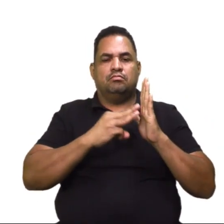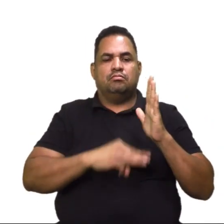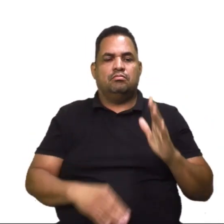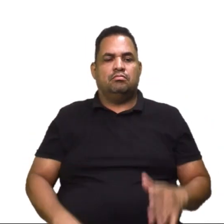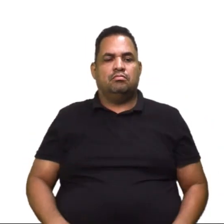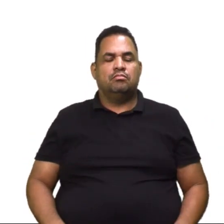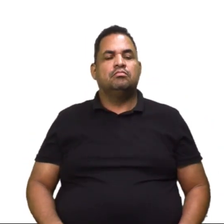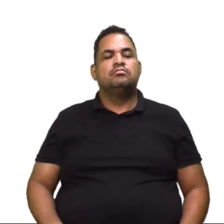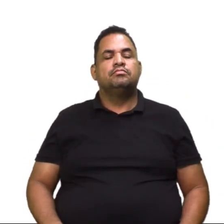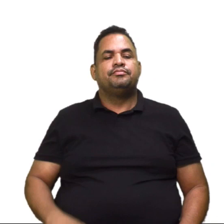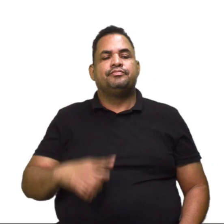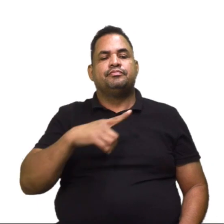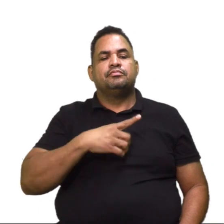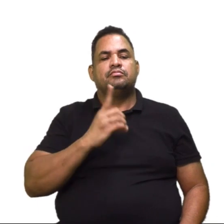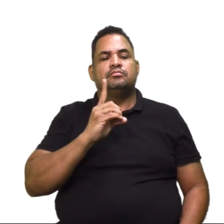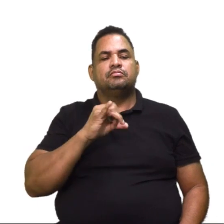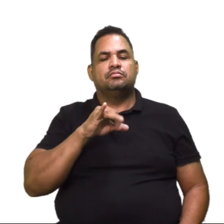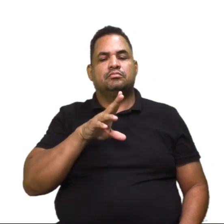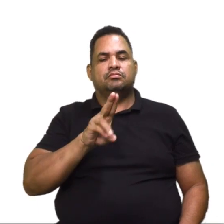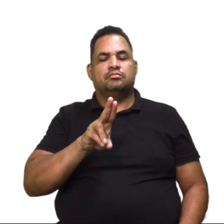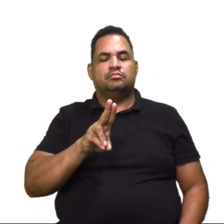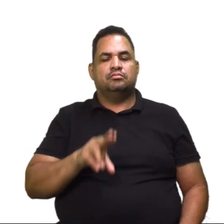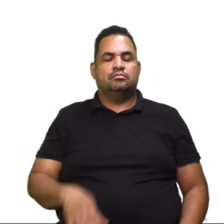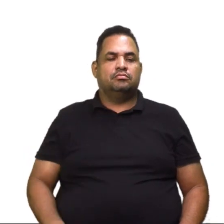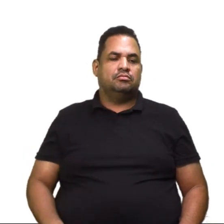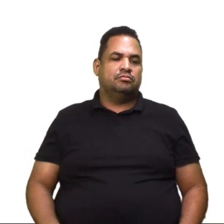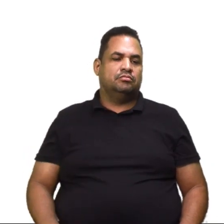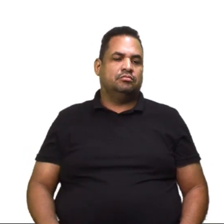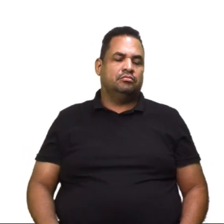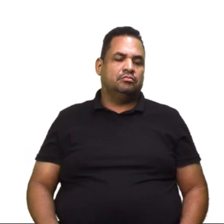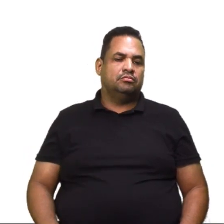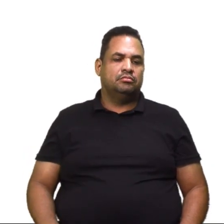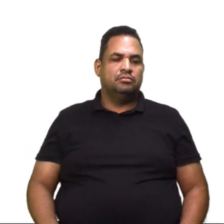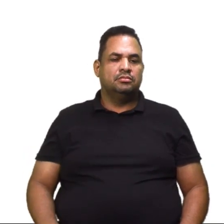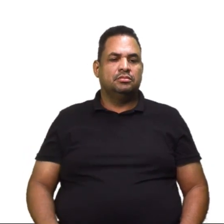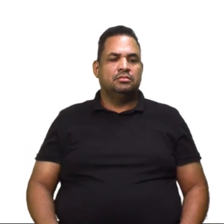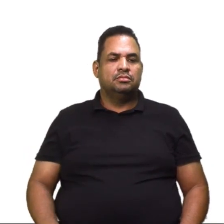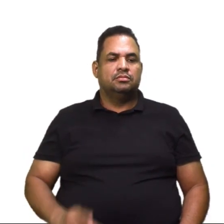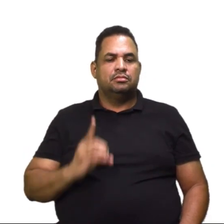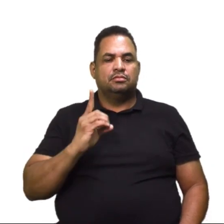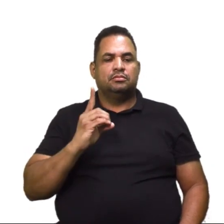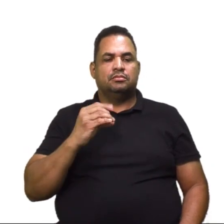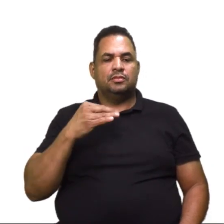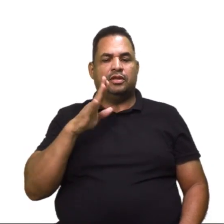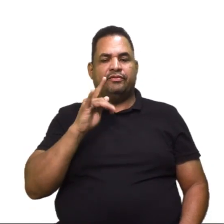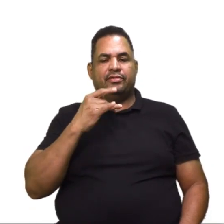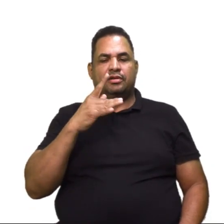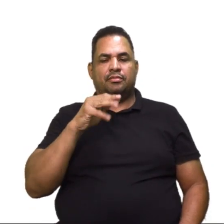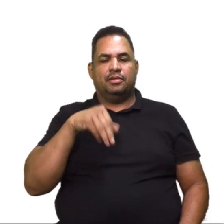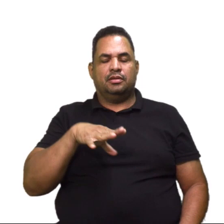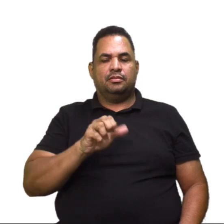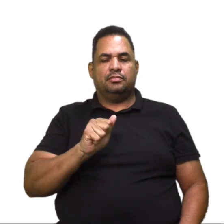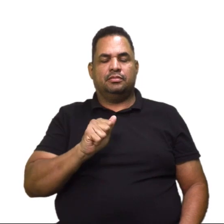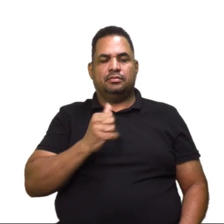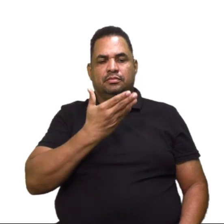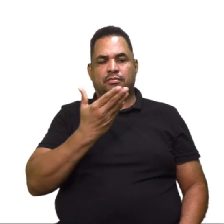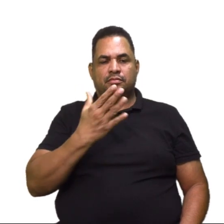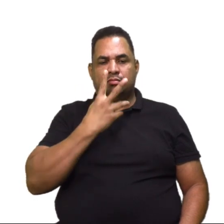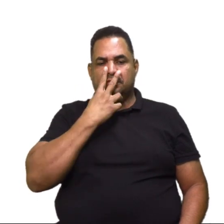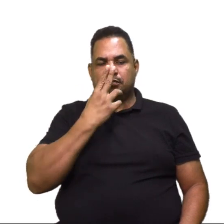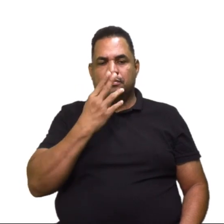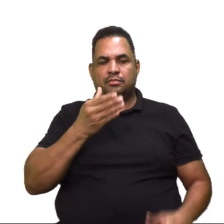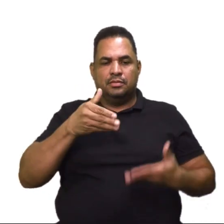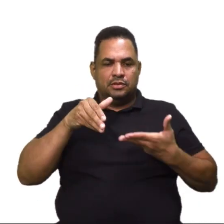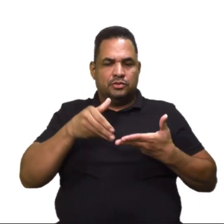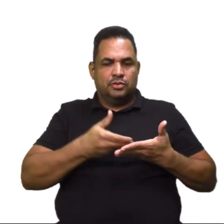né? Então, nós temos o DIU, dispositivo intrauterino, o diafragma, que é aquela que parece uma